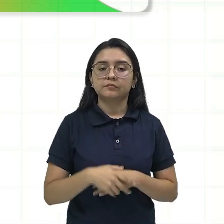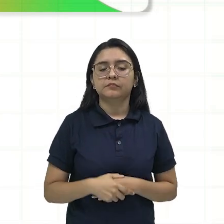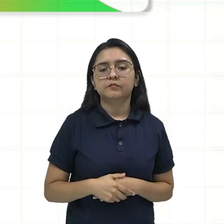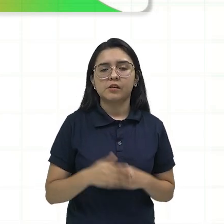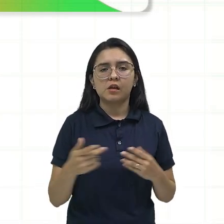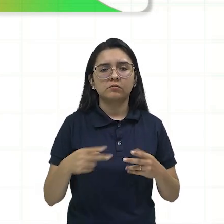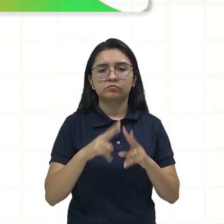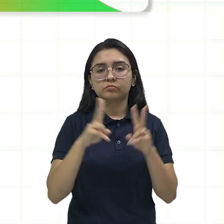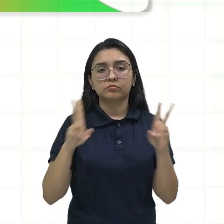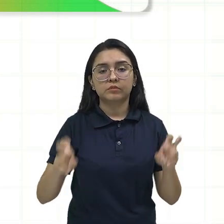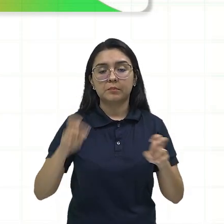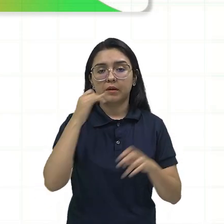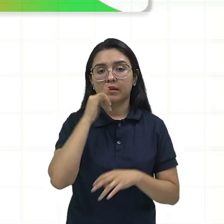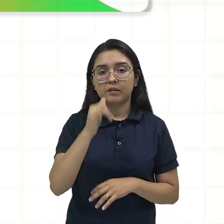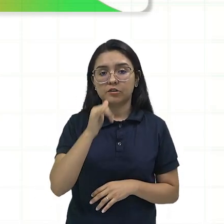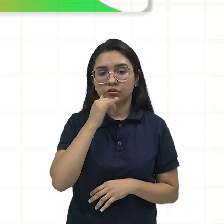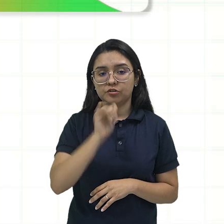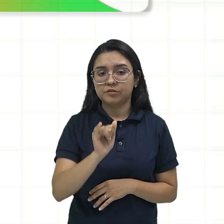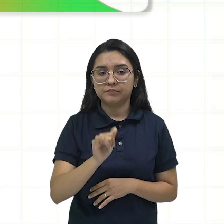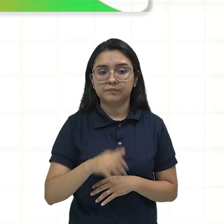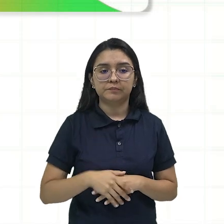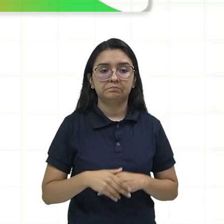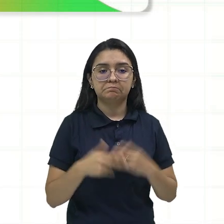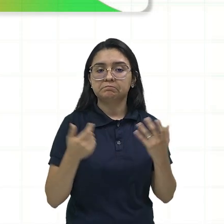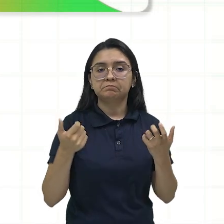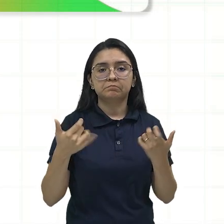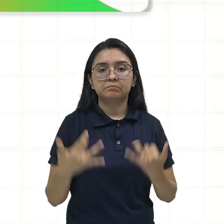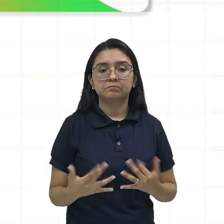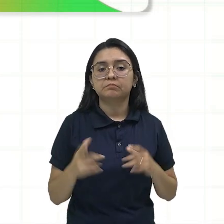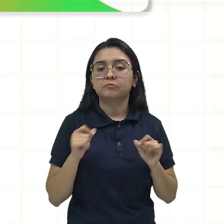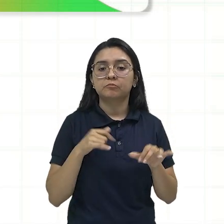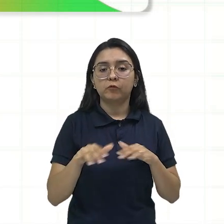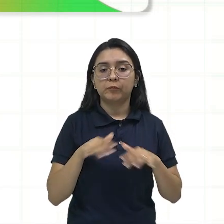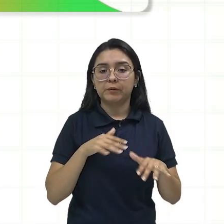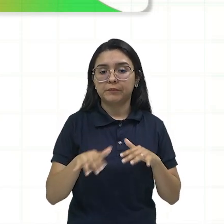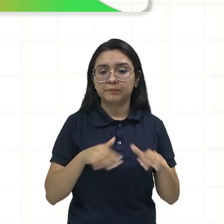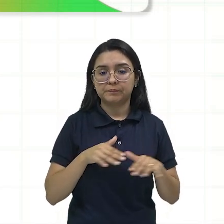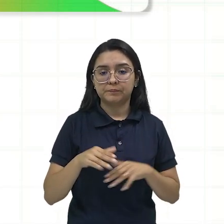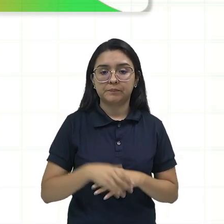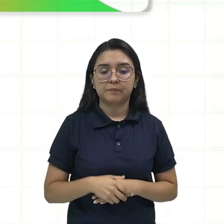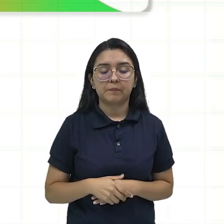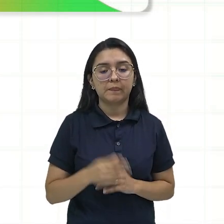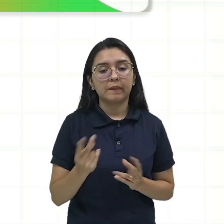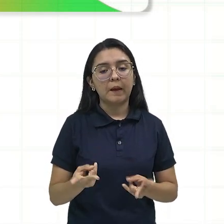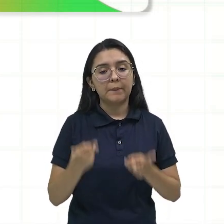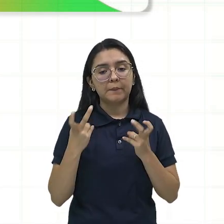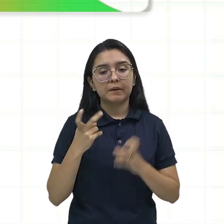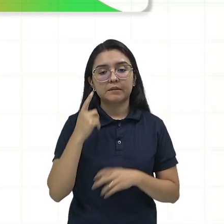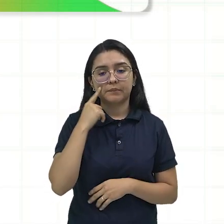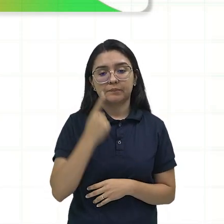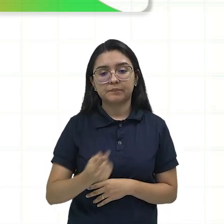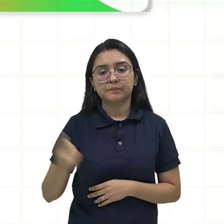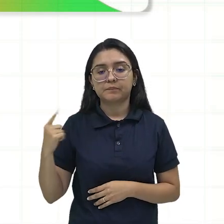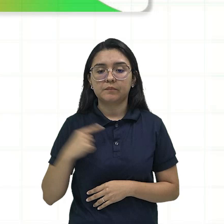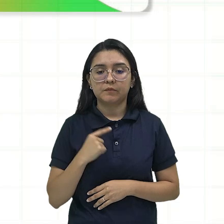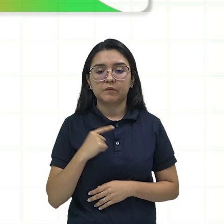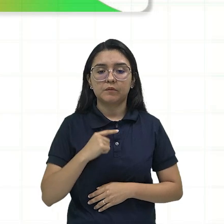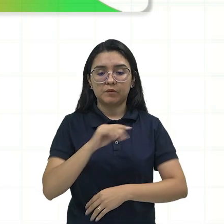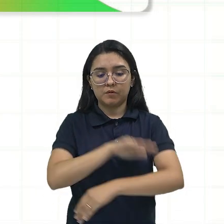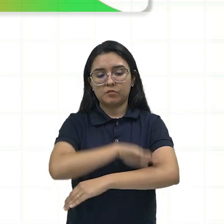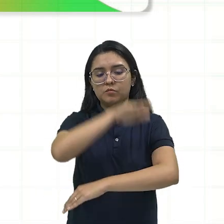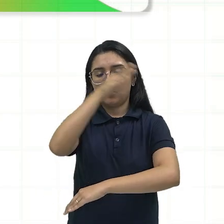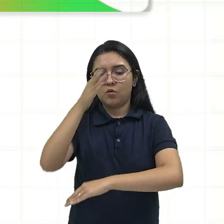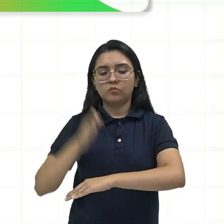energia cinética, a gente está falando em quê? Em movimento. Então, percebam que aqui o carro está subindo